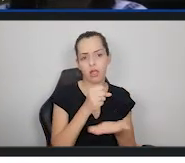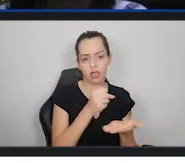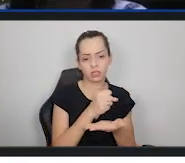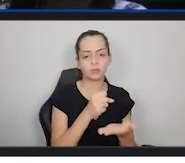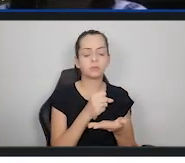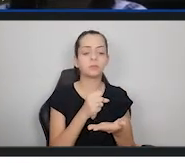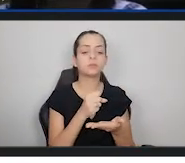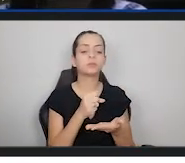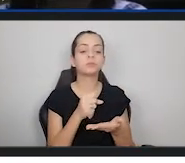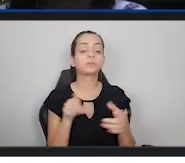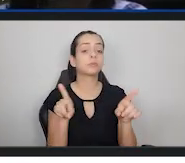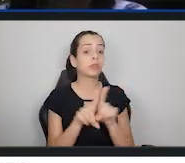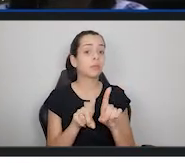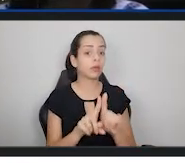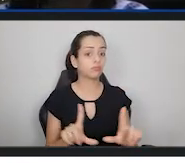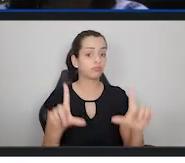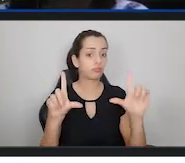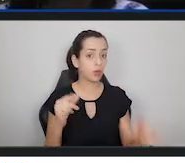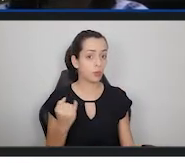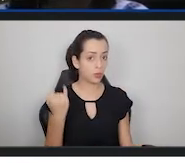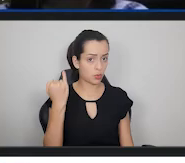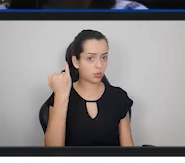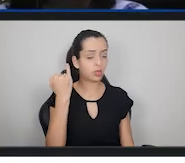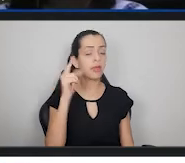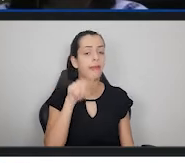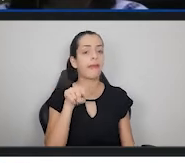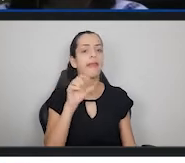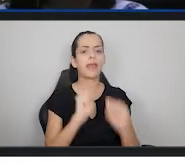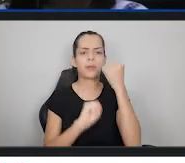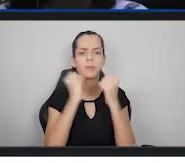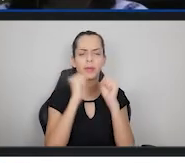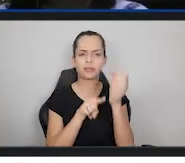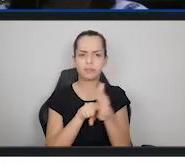o que a gente chama de ONS. Outra figura